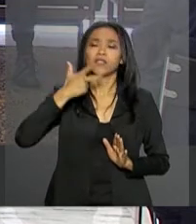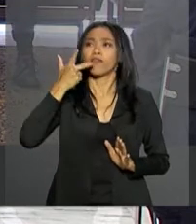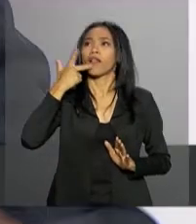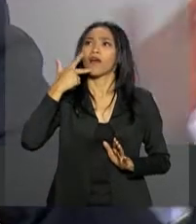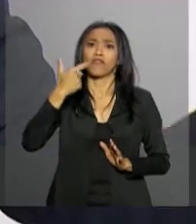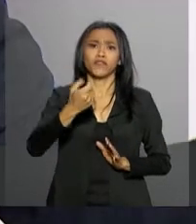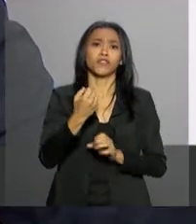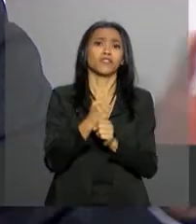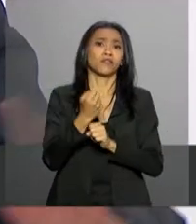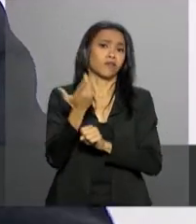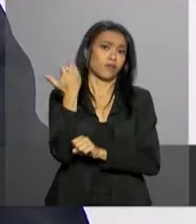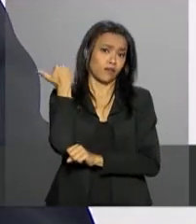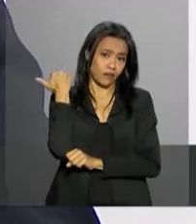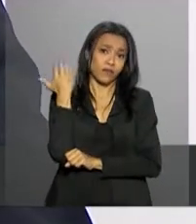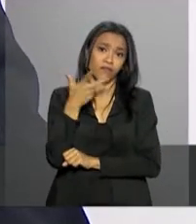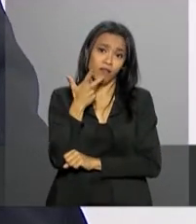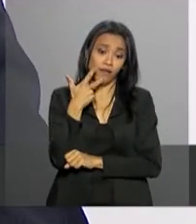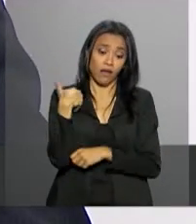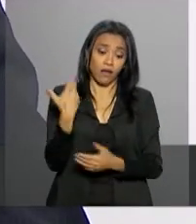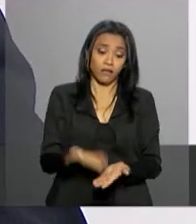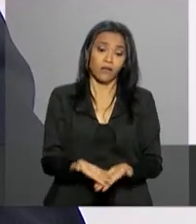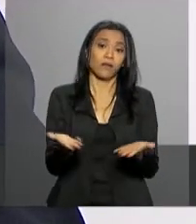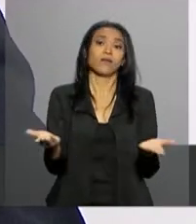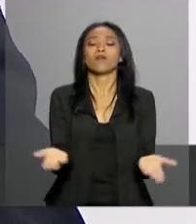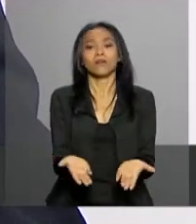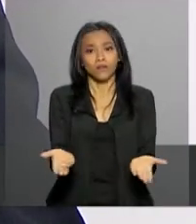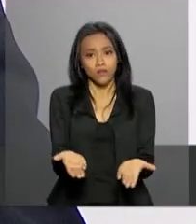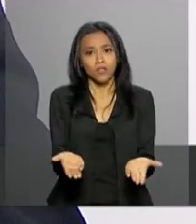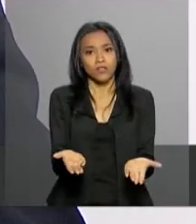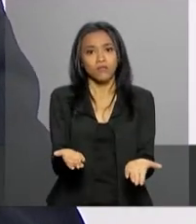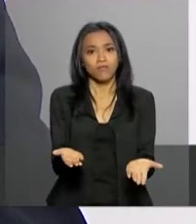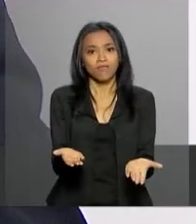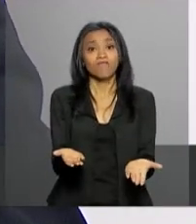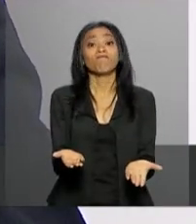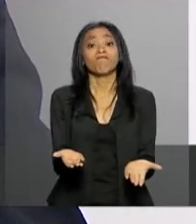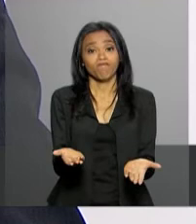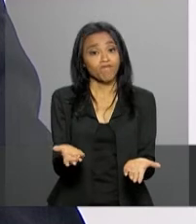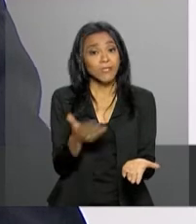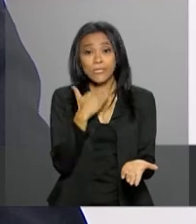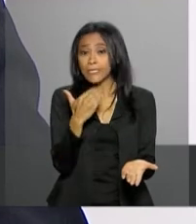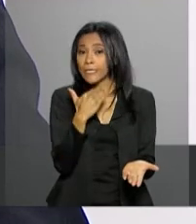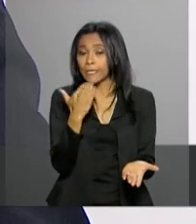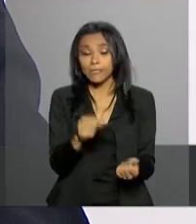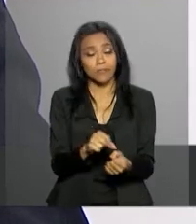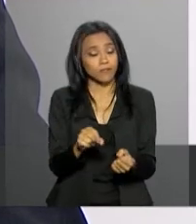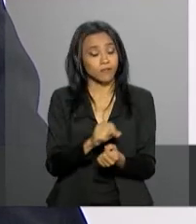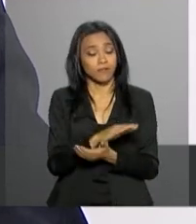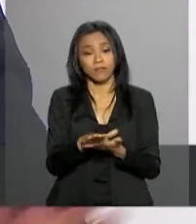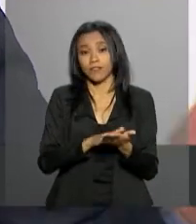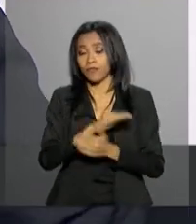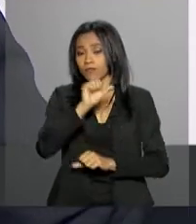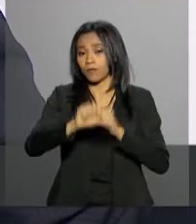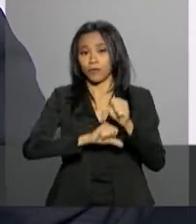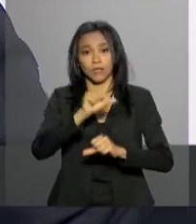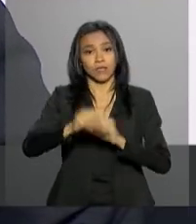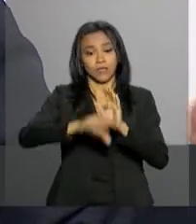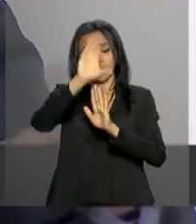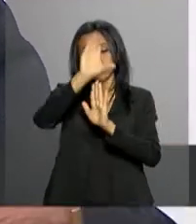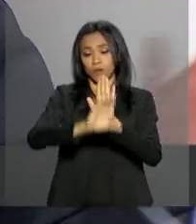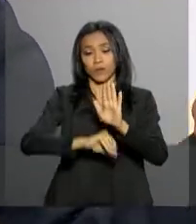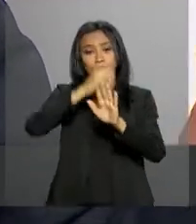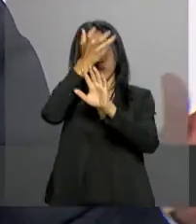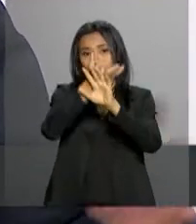ensino médio chegou aqui o presidente da república vinte anos depois e não se tinha feito a reforma do ensino médio fizeram lá